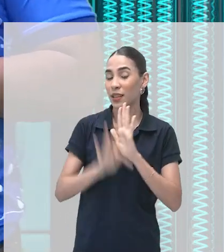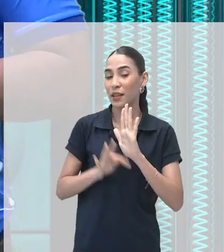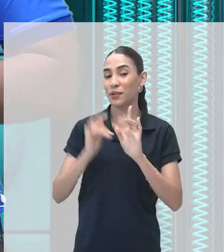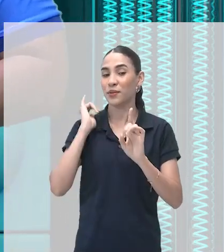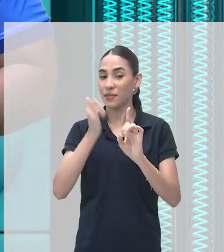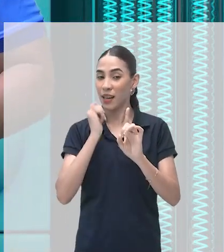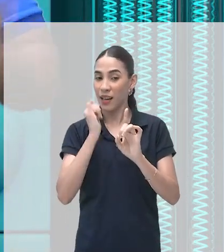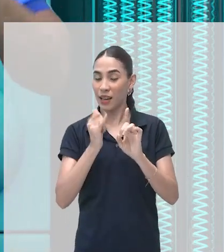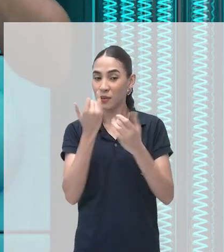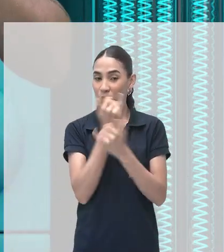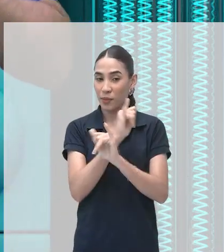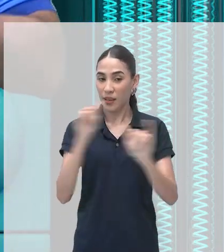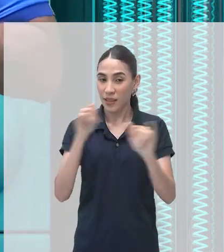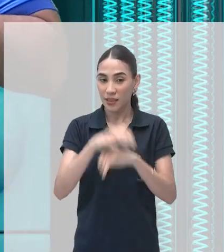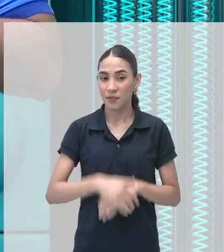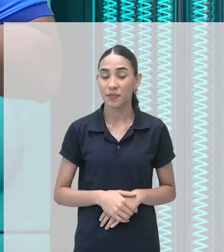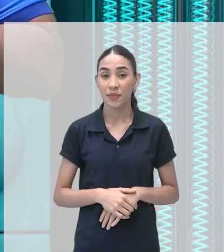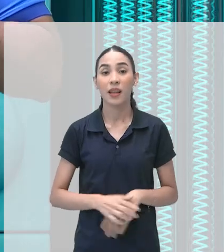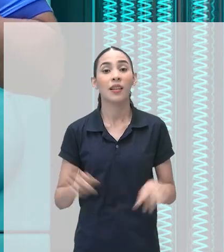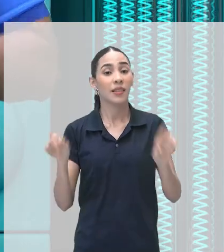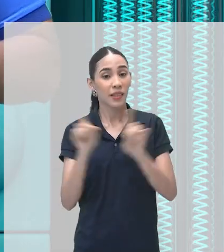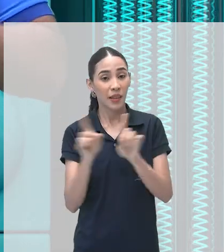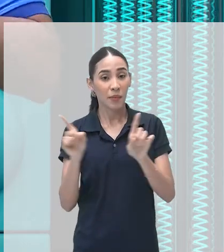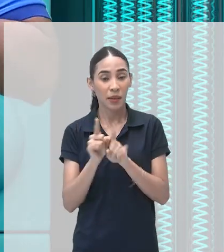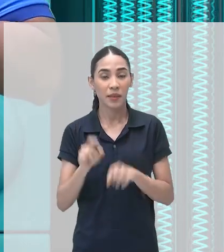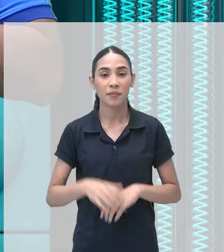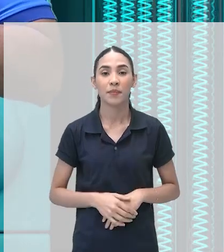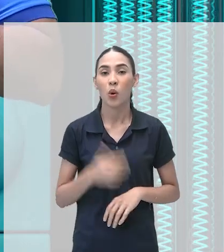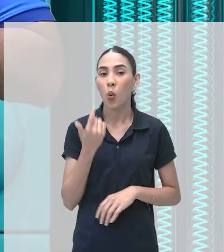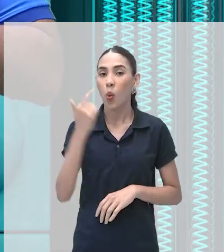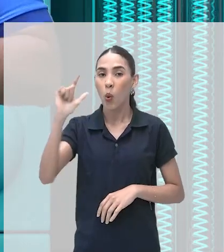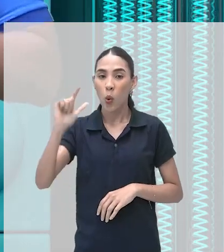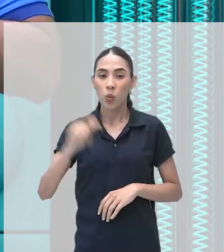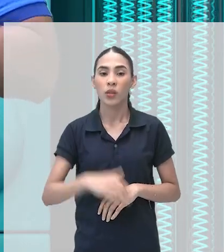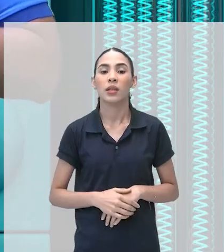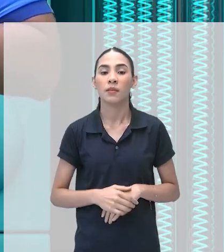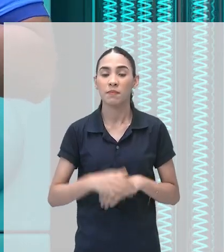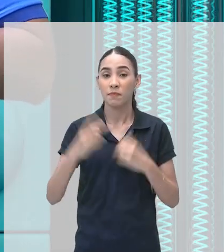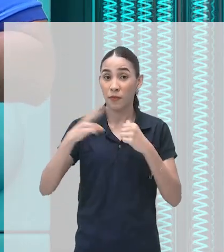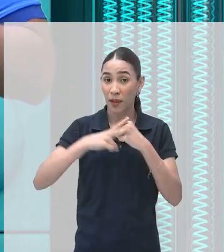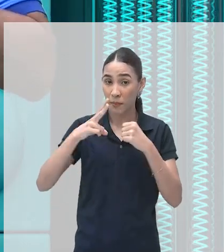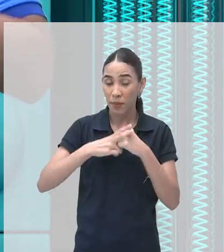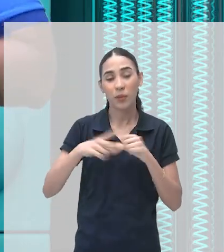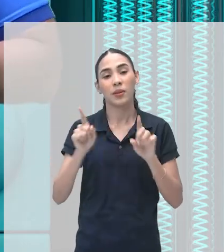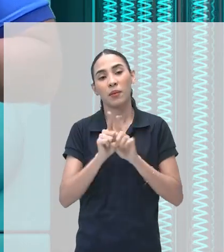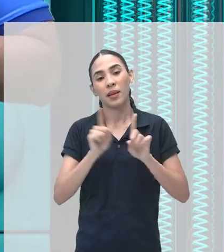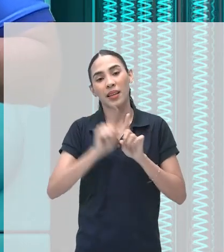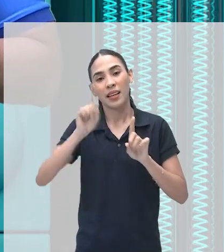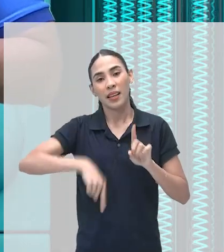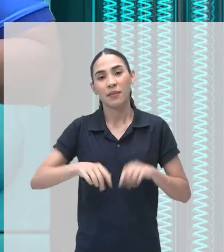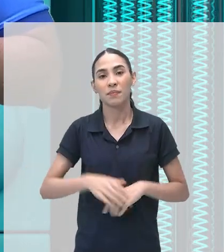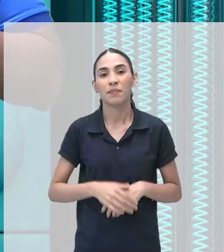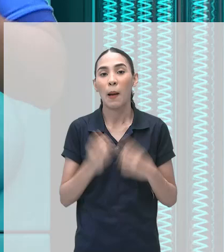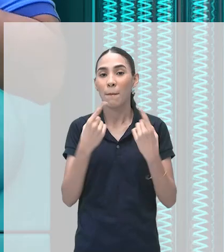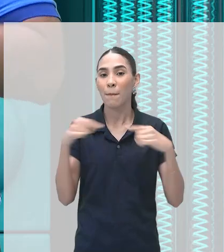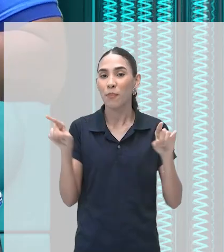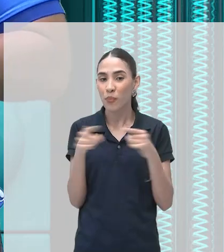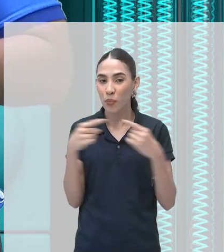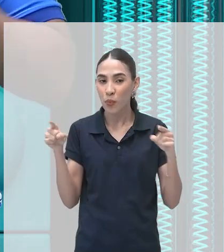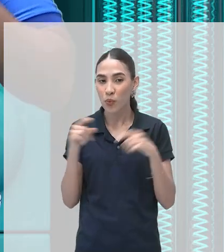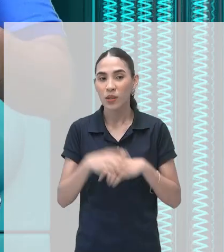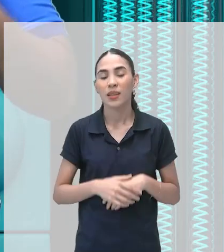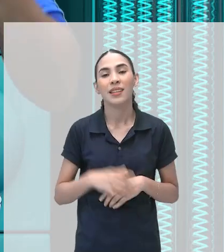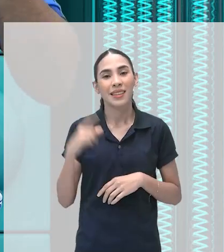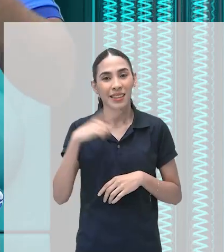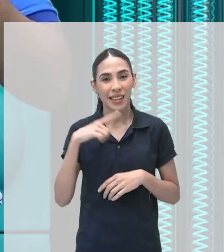na nossa propaganda. Além desse texto, outra parte verbal também é a letra da música. Além do texto,